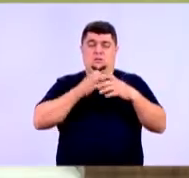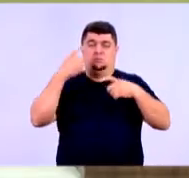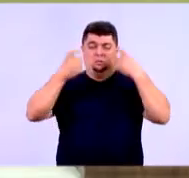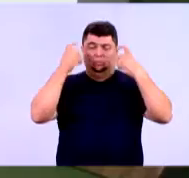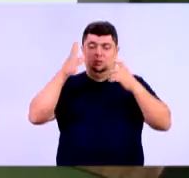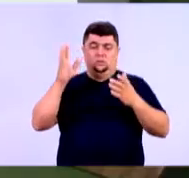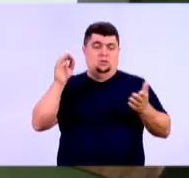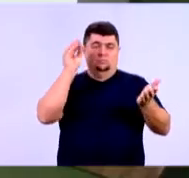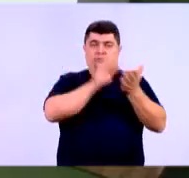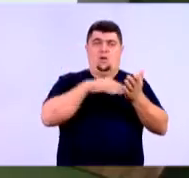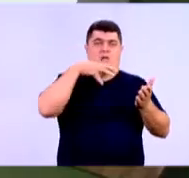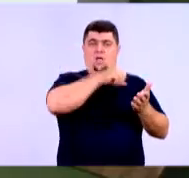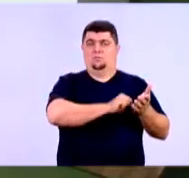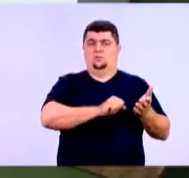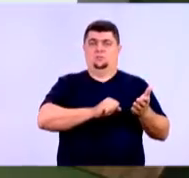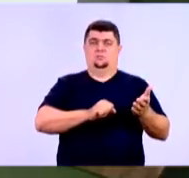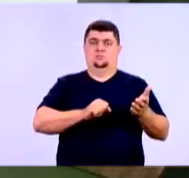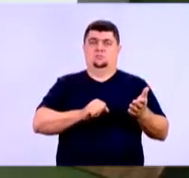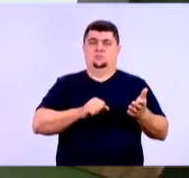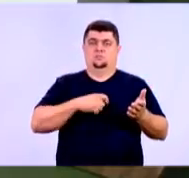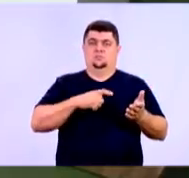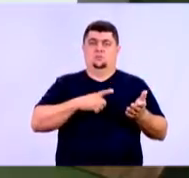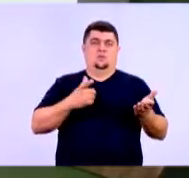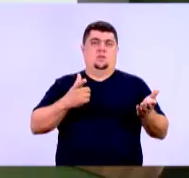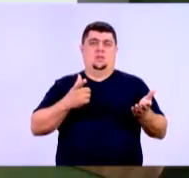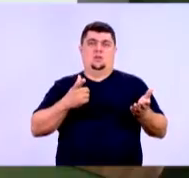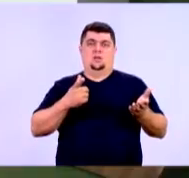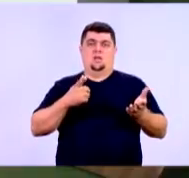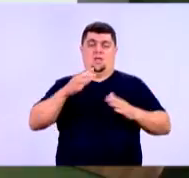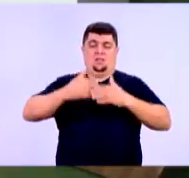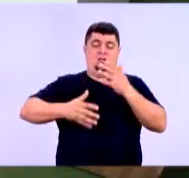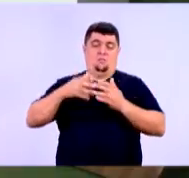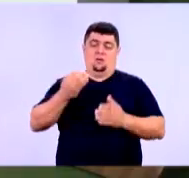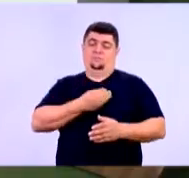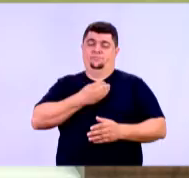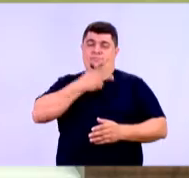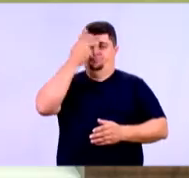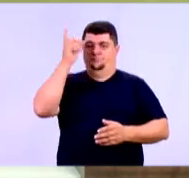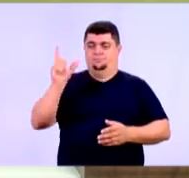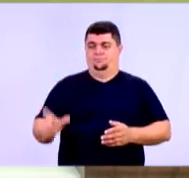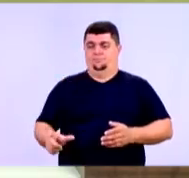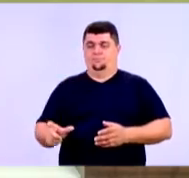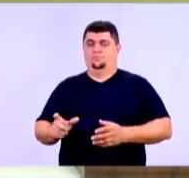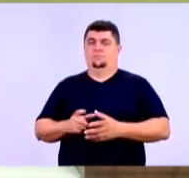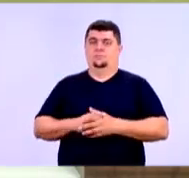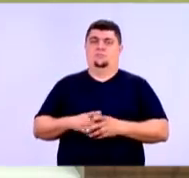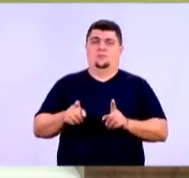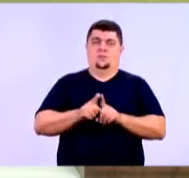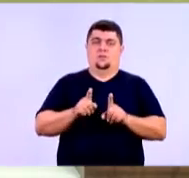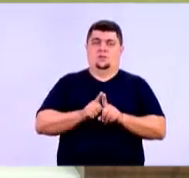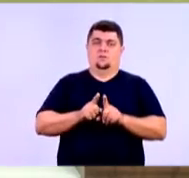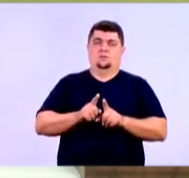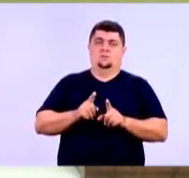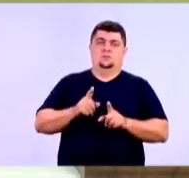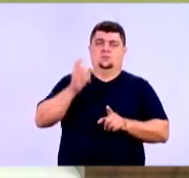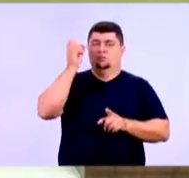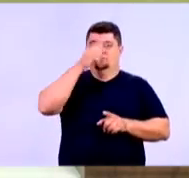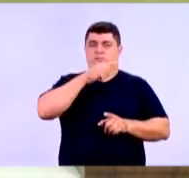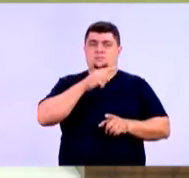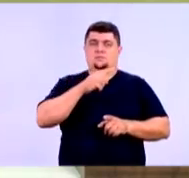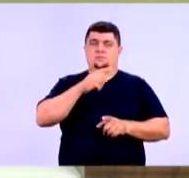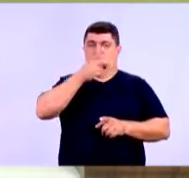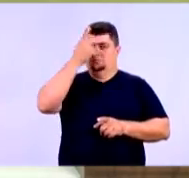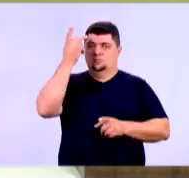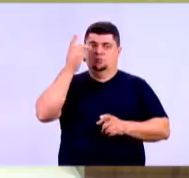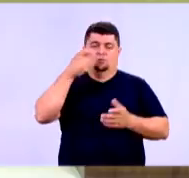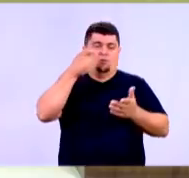Aí elas abusam um pouco desse serviço, realmente atrapalha bastante, né? E isso acaba limitando muito as pessoas a